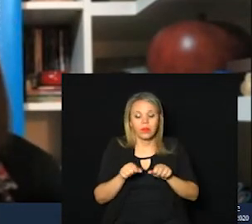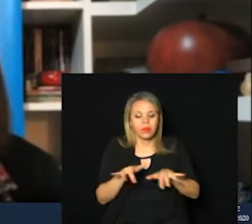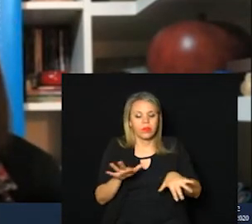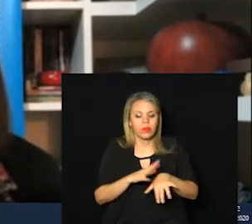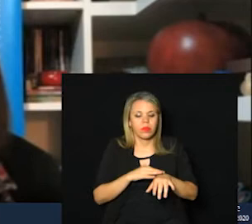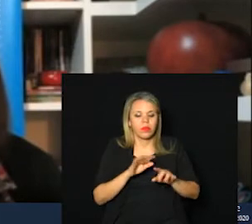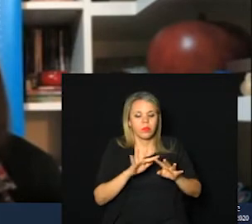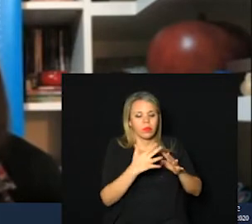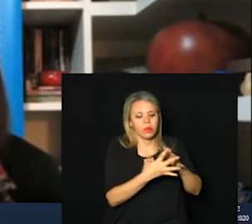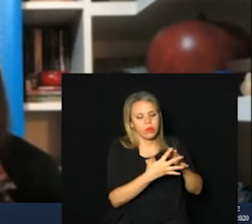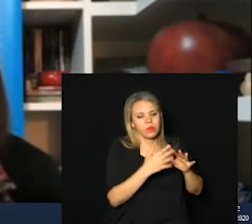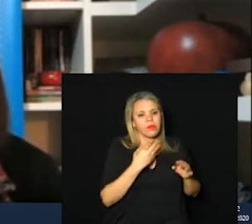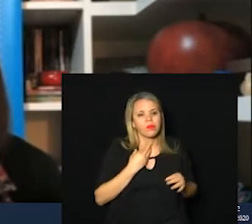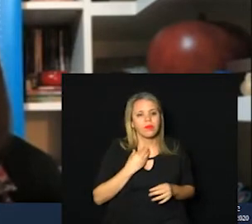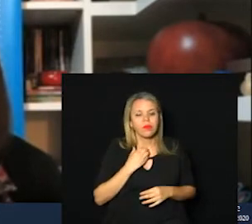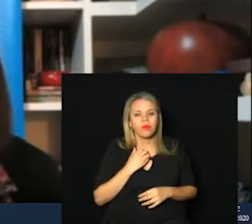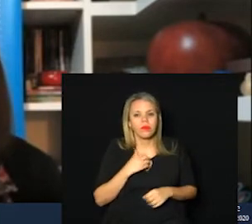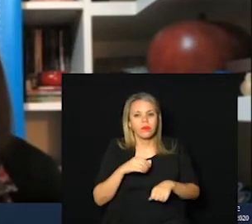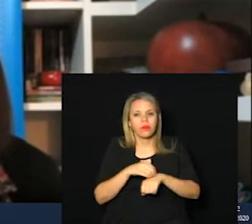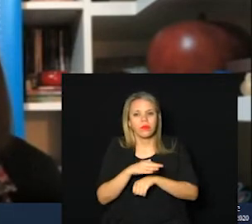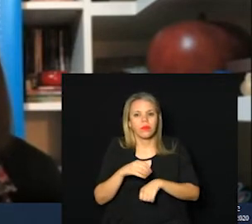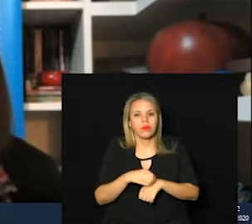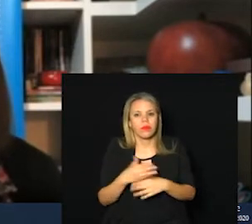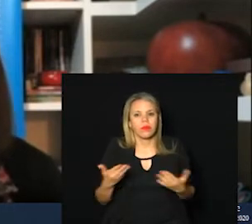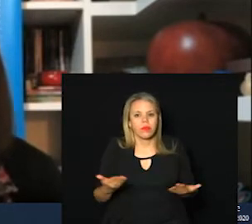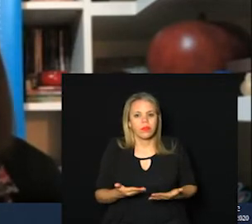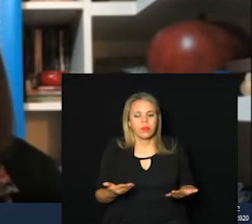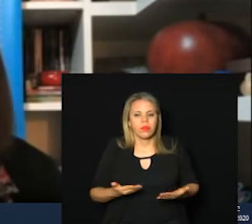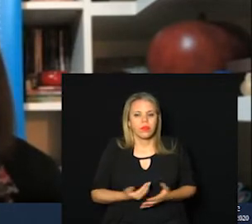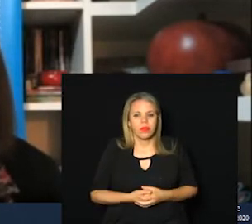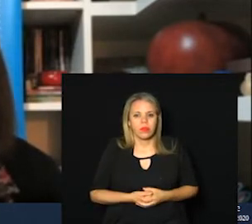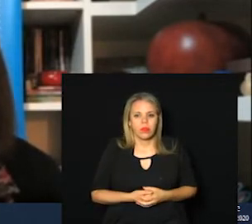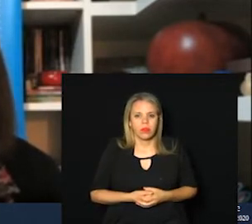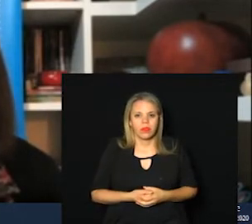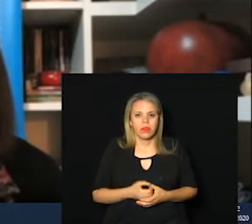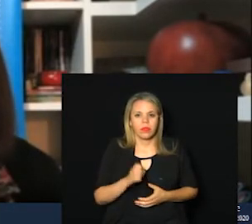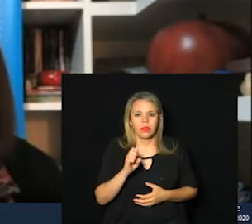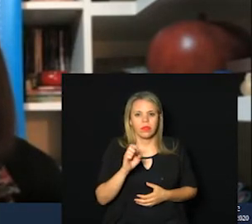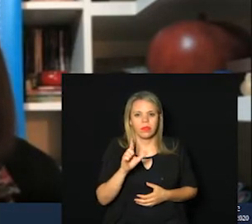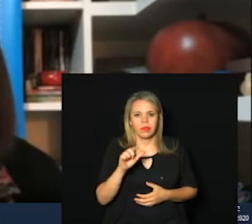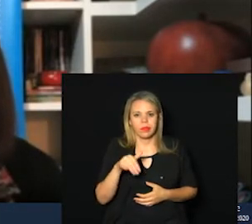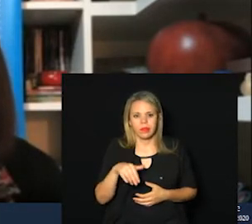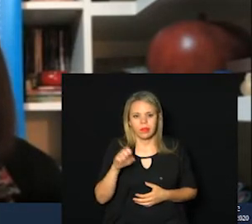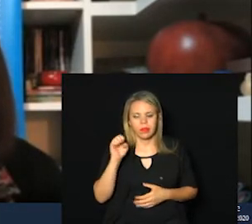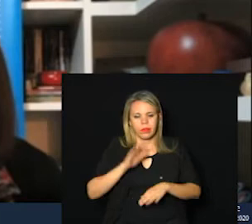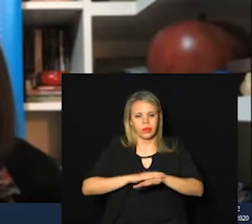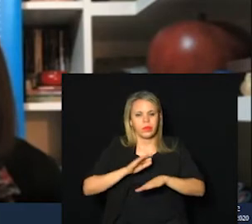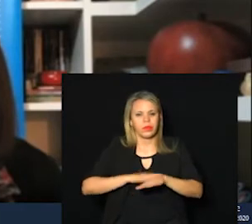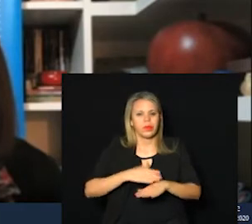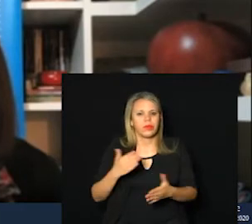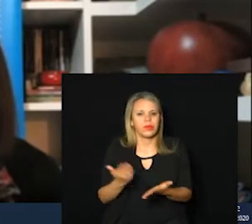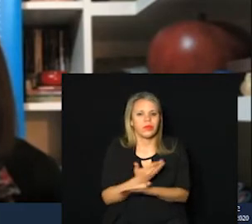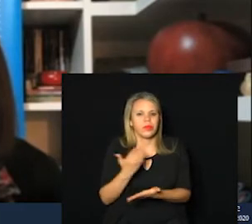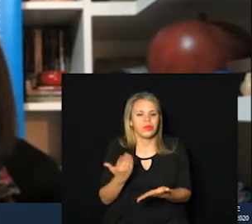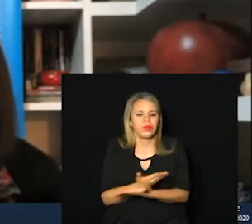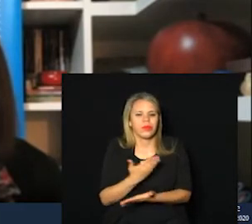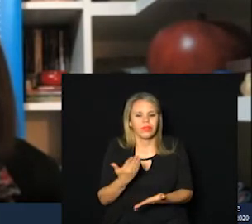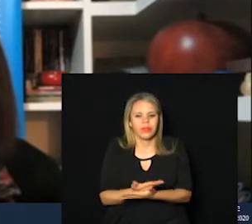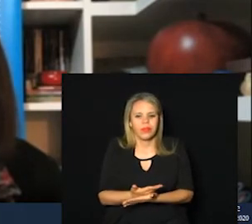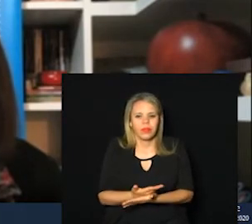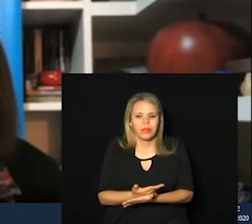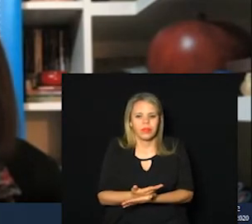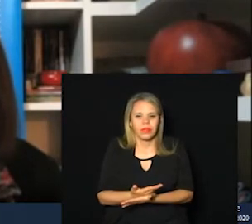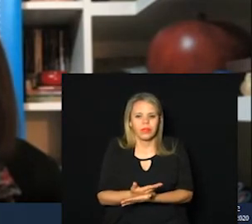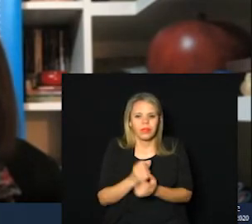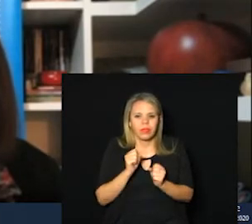isolamento social. Eu passo a palavra agora, né, para Eliane Josselane, autora do livro, para que ela